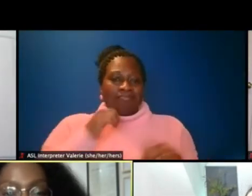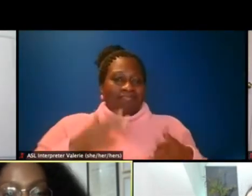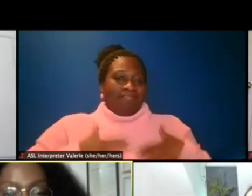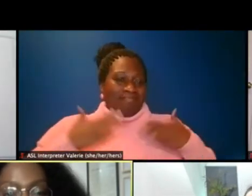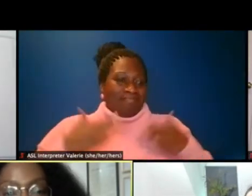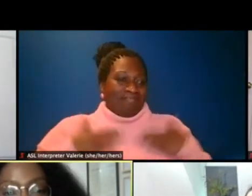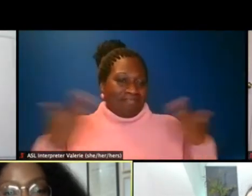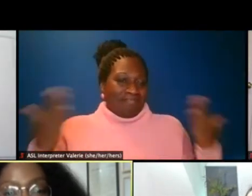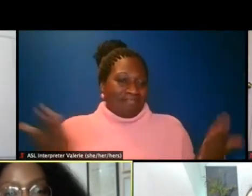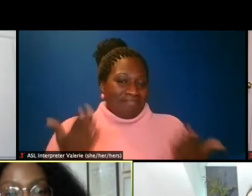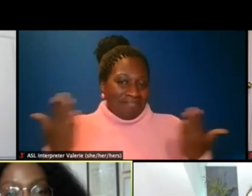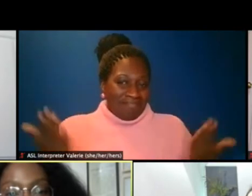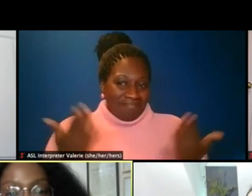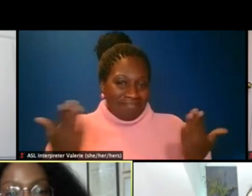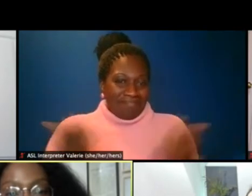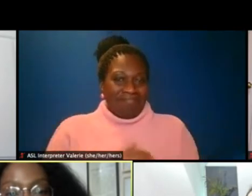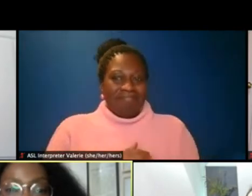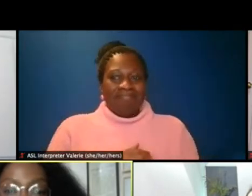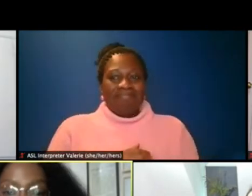be here.